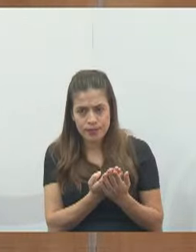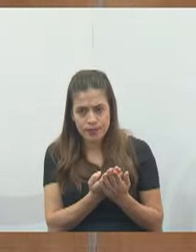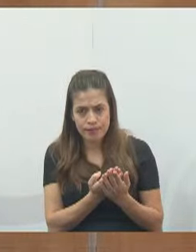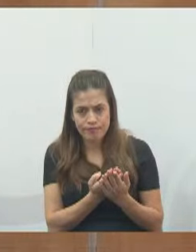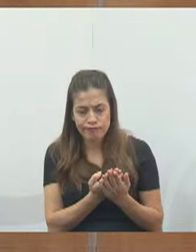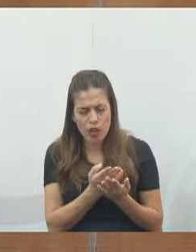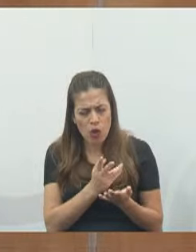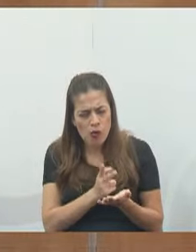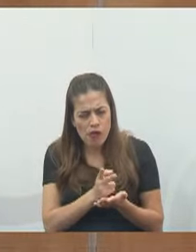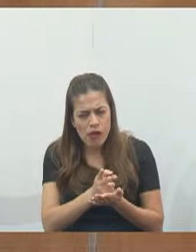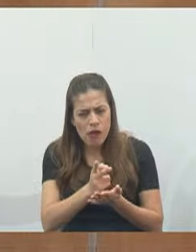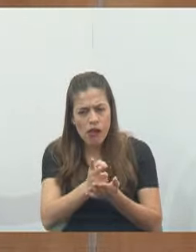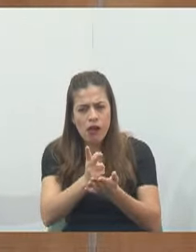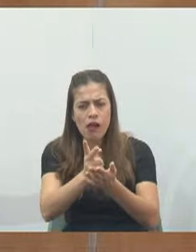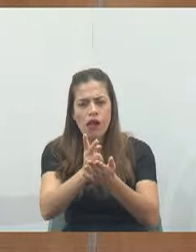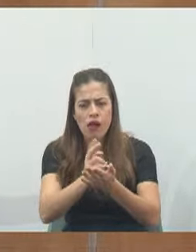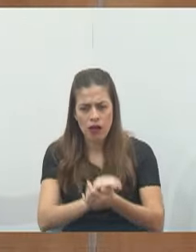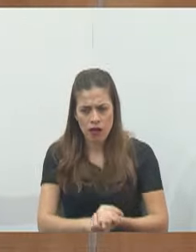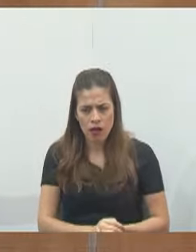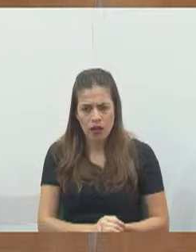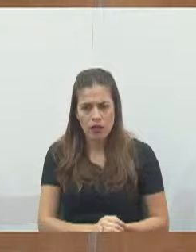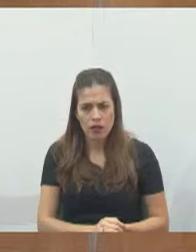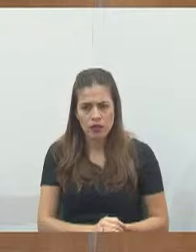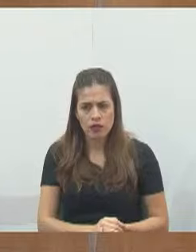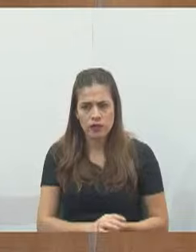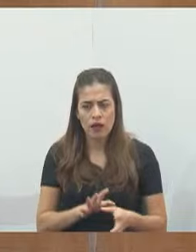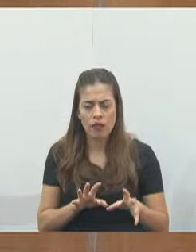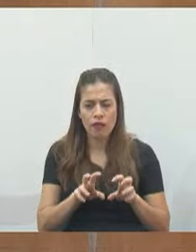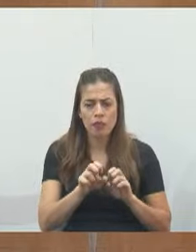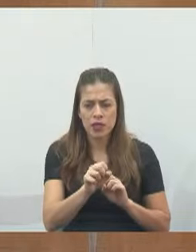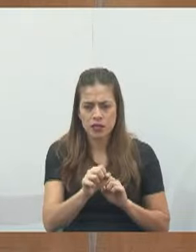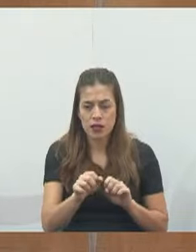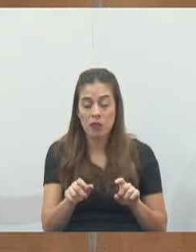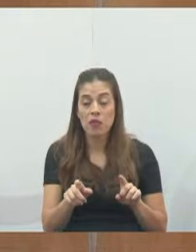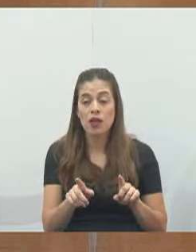na sua escola para dar continuidade na academia e continuar